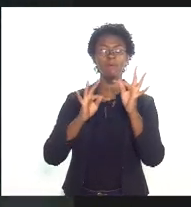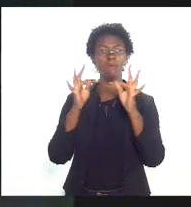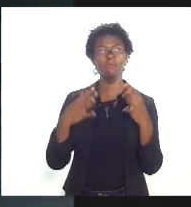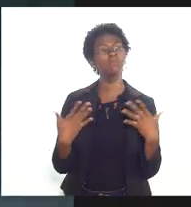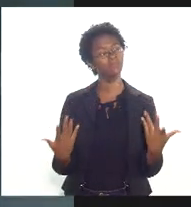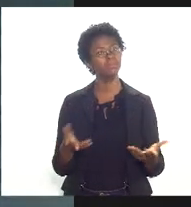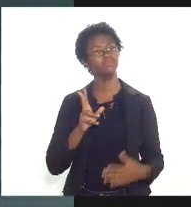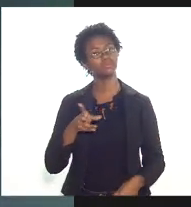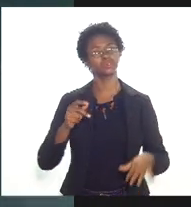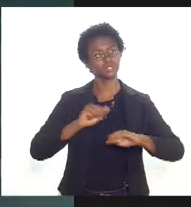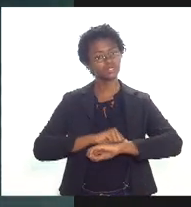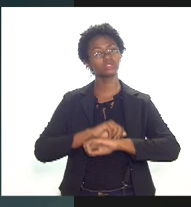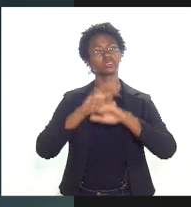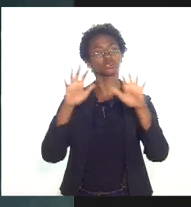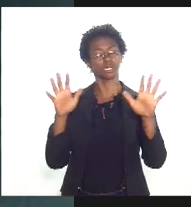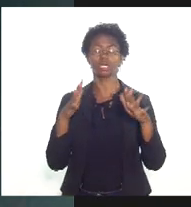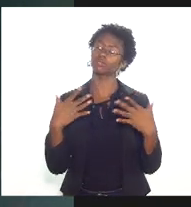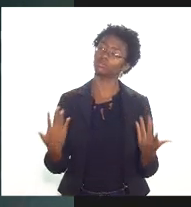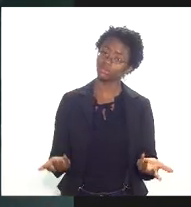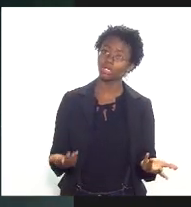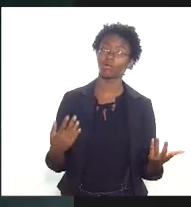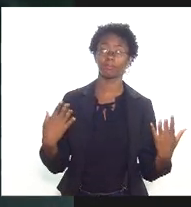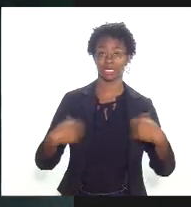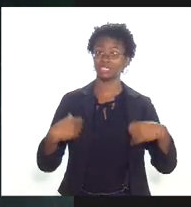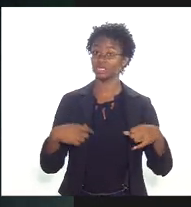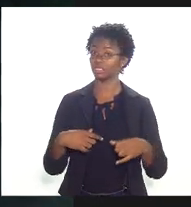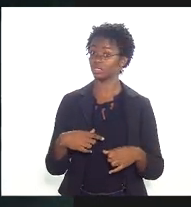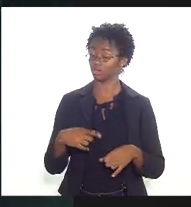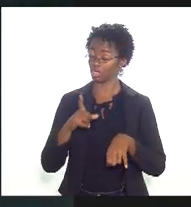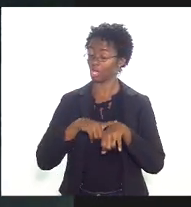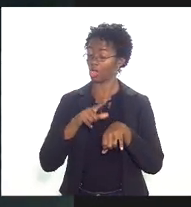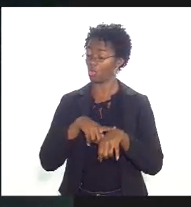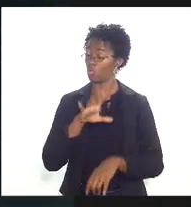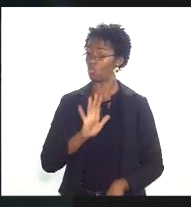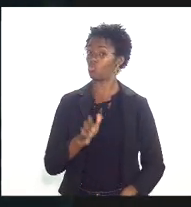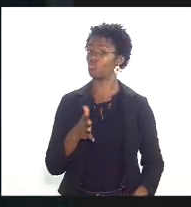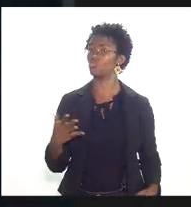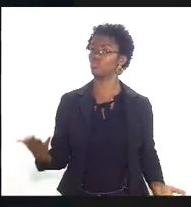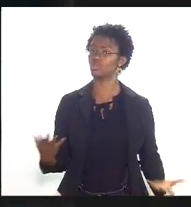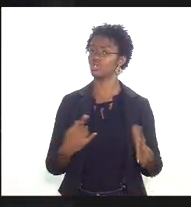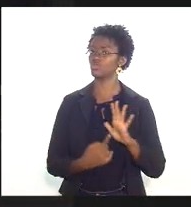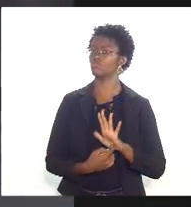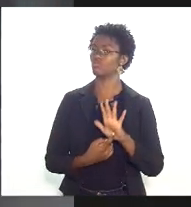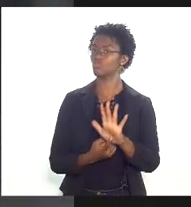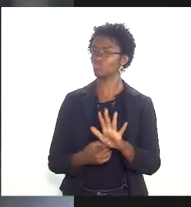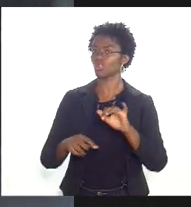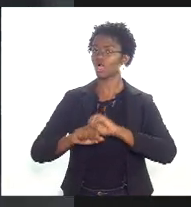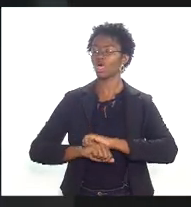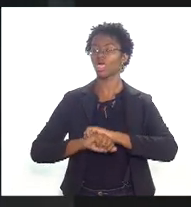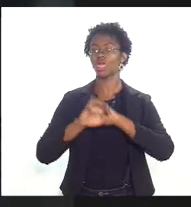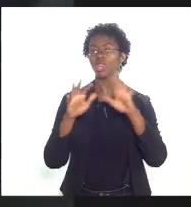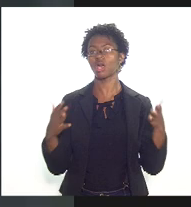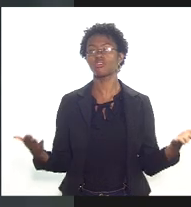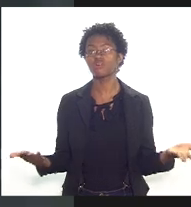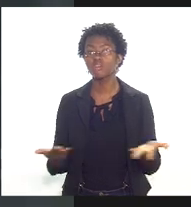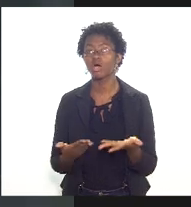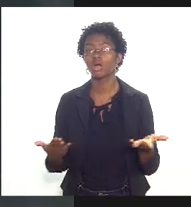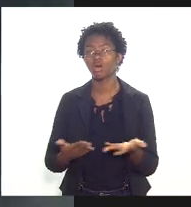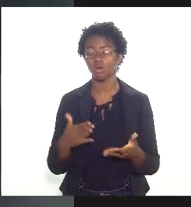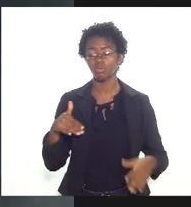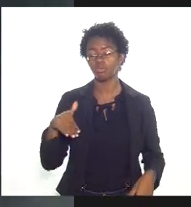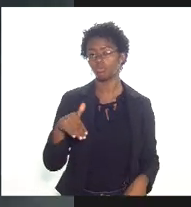pela transparência e pela socorrer sol eu acho que tá na hora de cobrar um pouco dessa transparência do atual